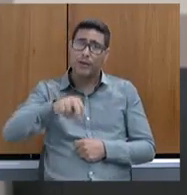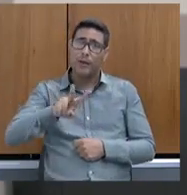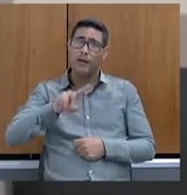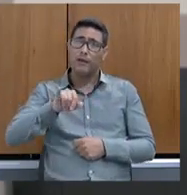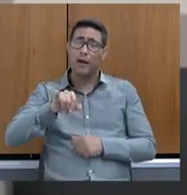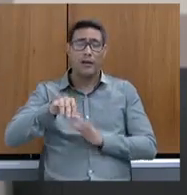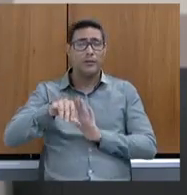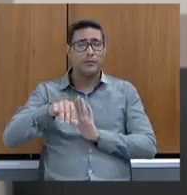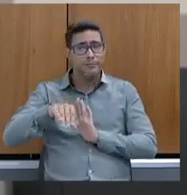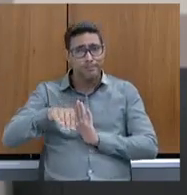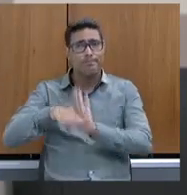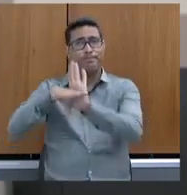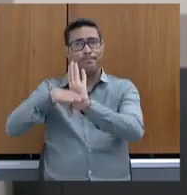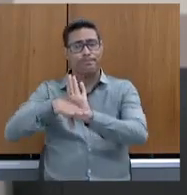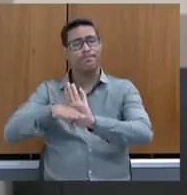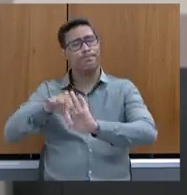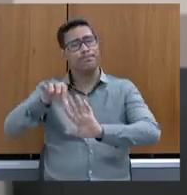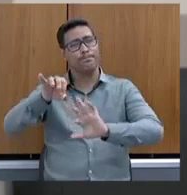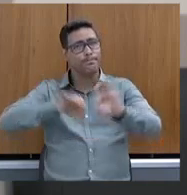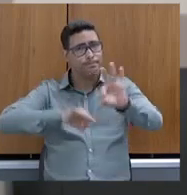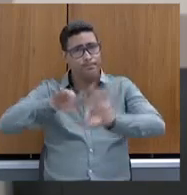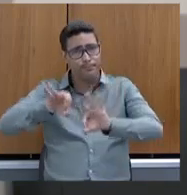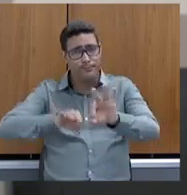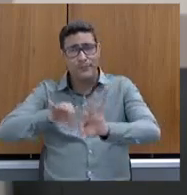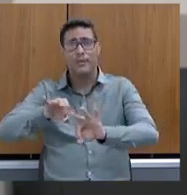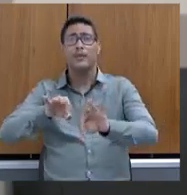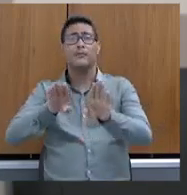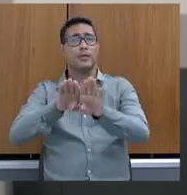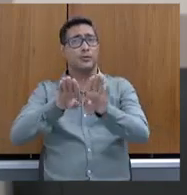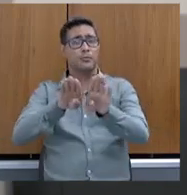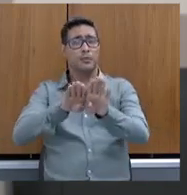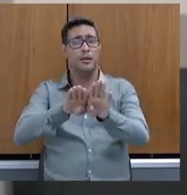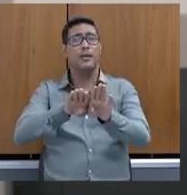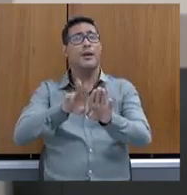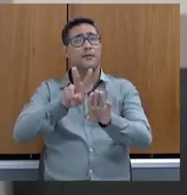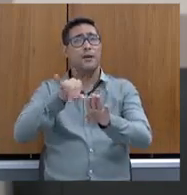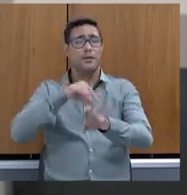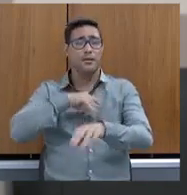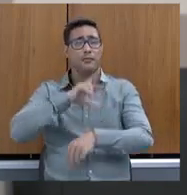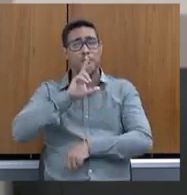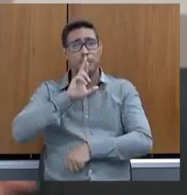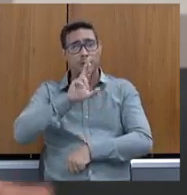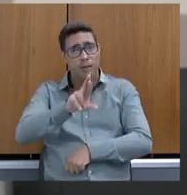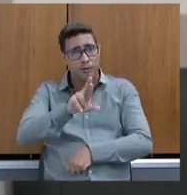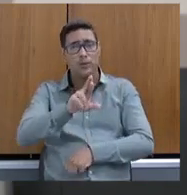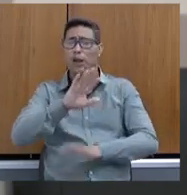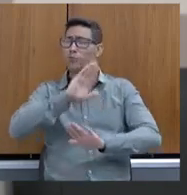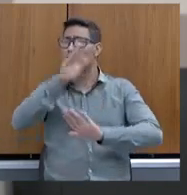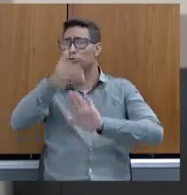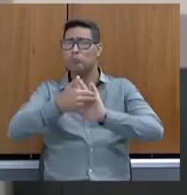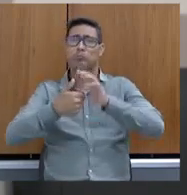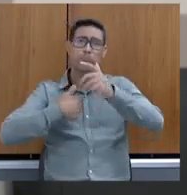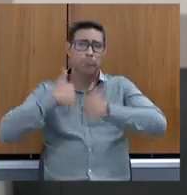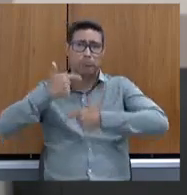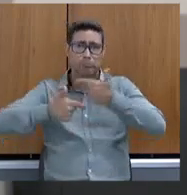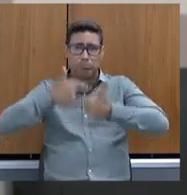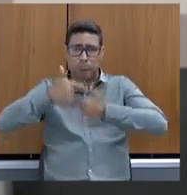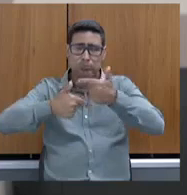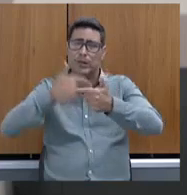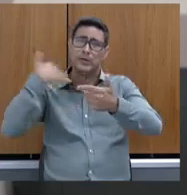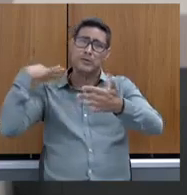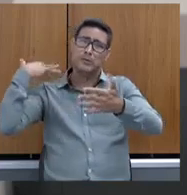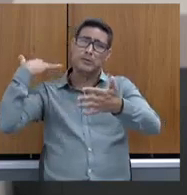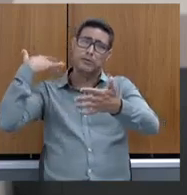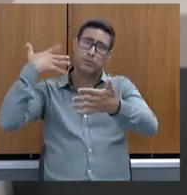cadeia muito importante e o Vila Galé vindo é resultado Então desse todo esse trabalho que vem sendo pelo feito